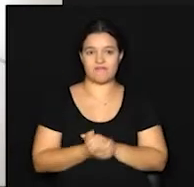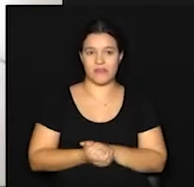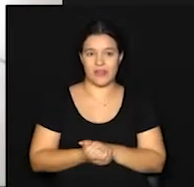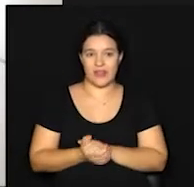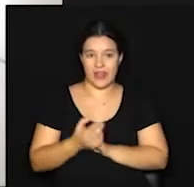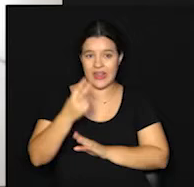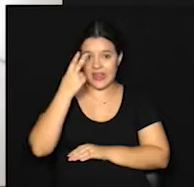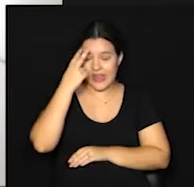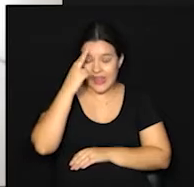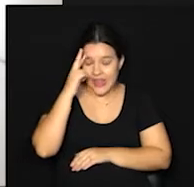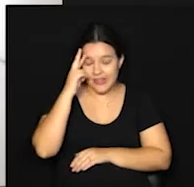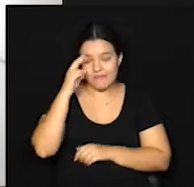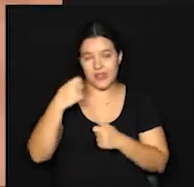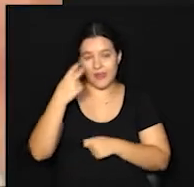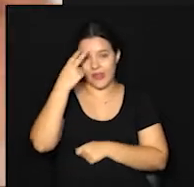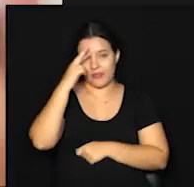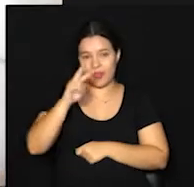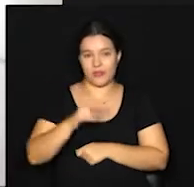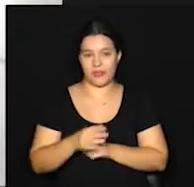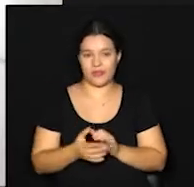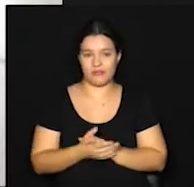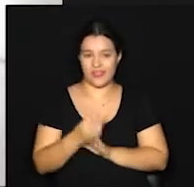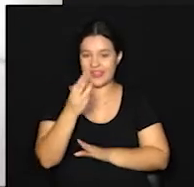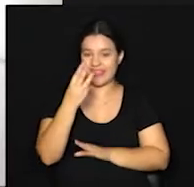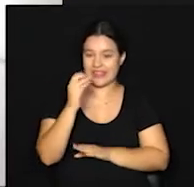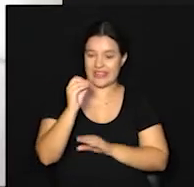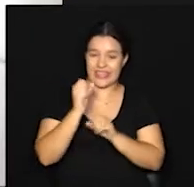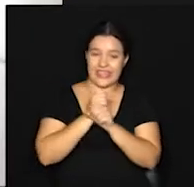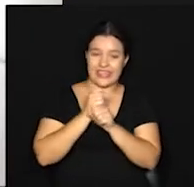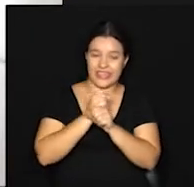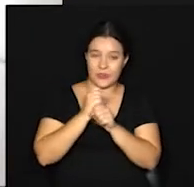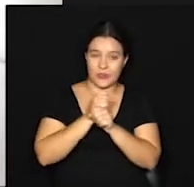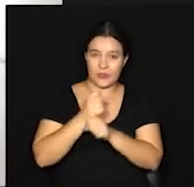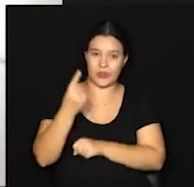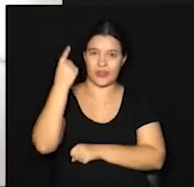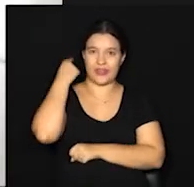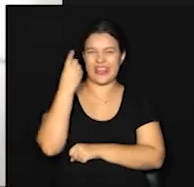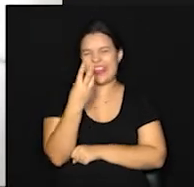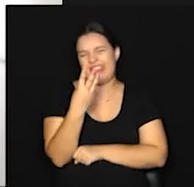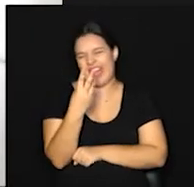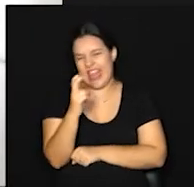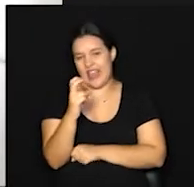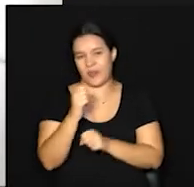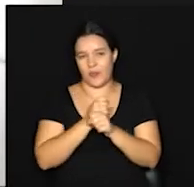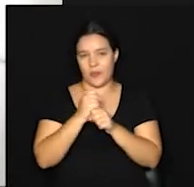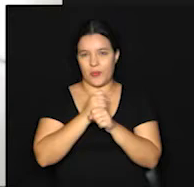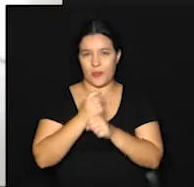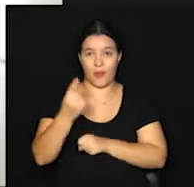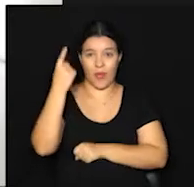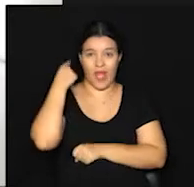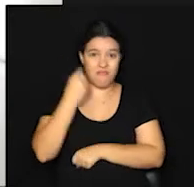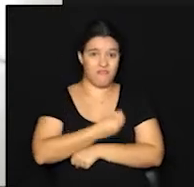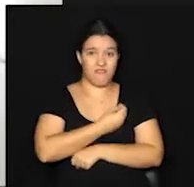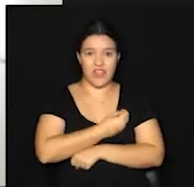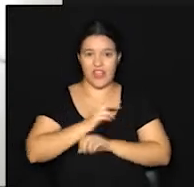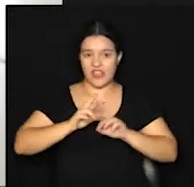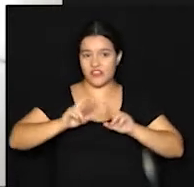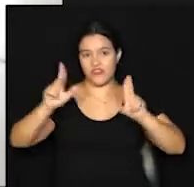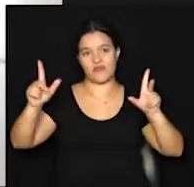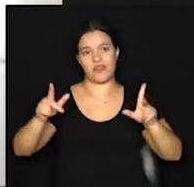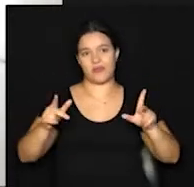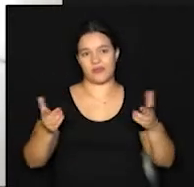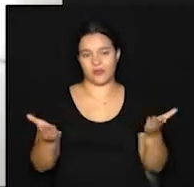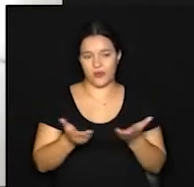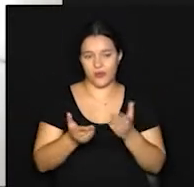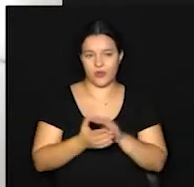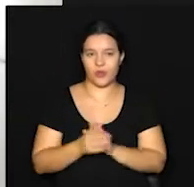porque nós estamos falando de 30 anos atrás, de 35 anos atrás. Era muito diferente, né? Não é como é hoje, que a